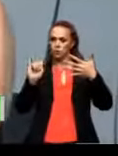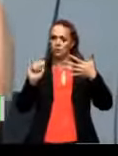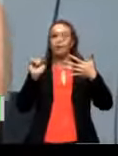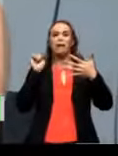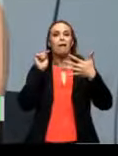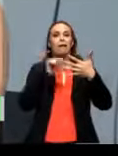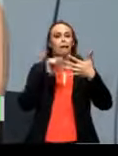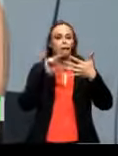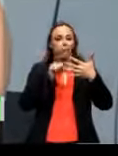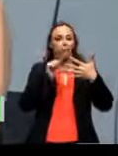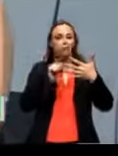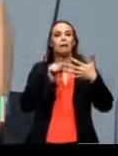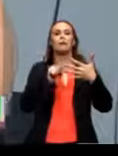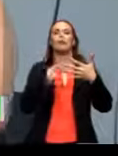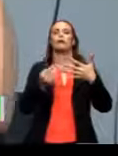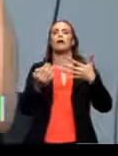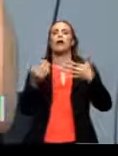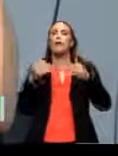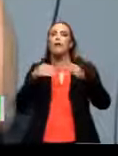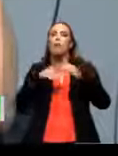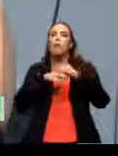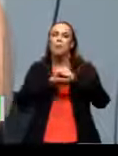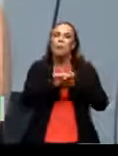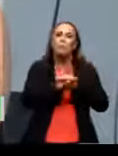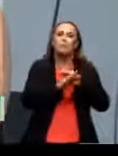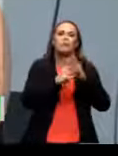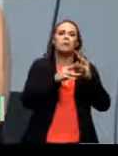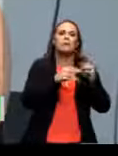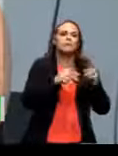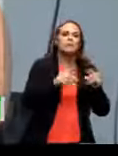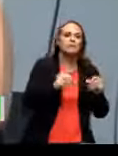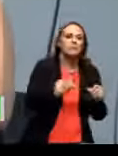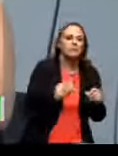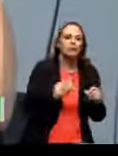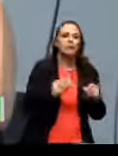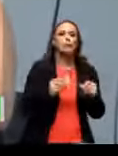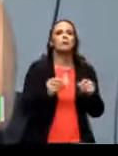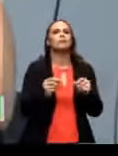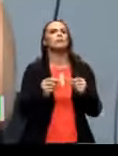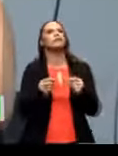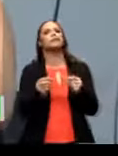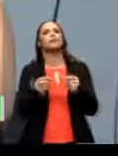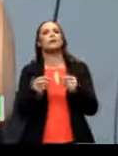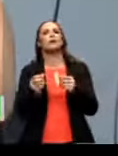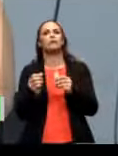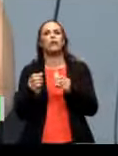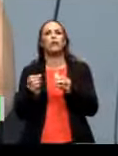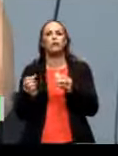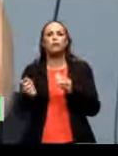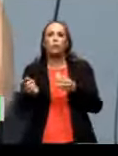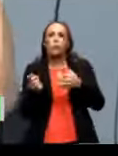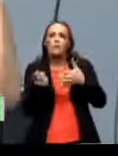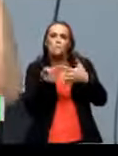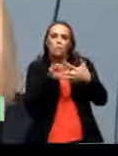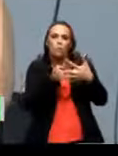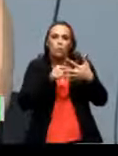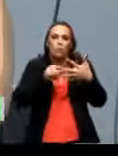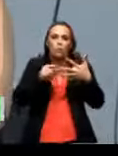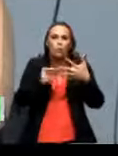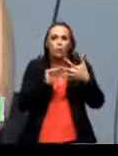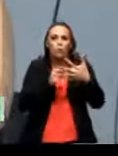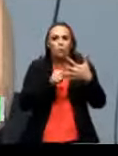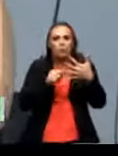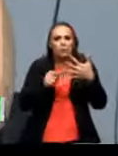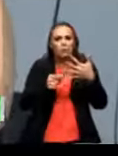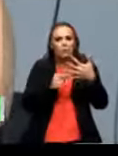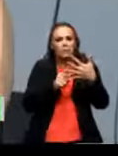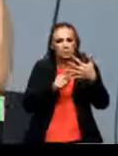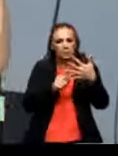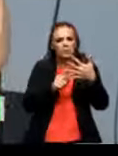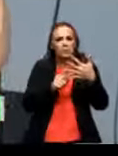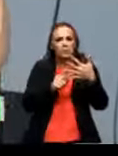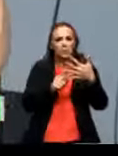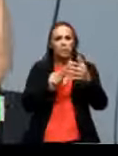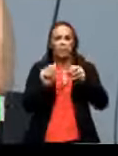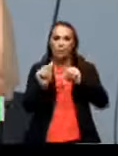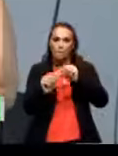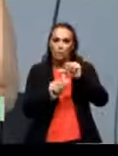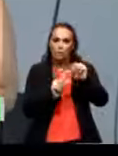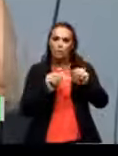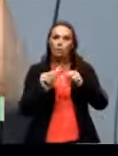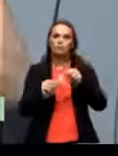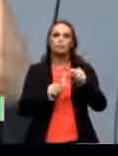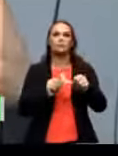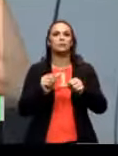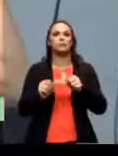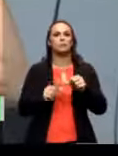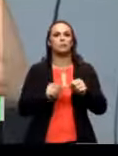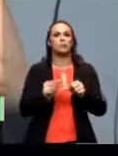substância, empacotar e modificar, como ele também vai produzir essas vesículas de secreção, e também